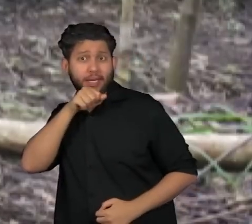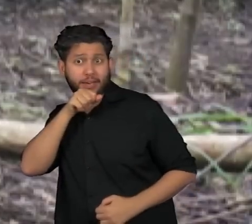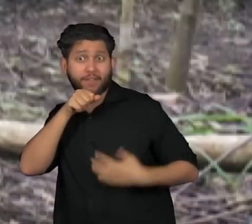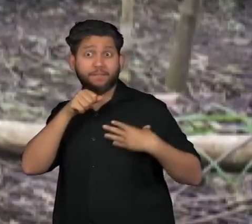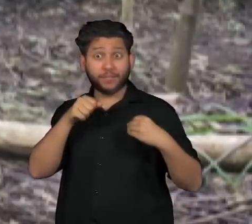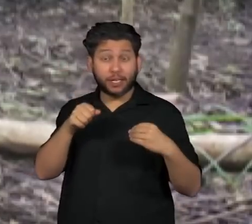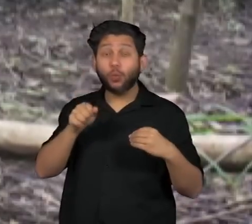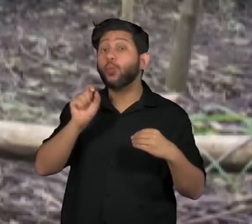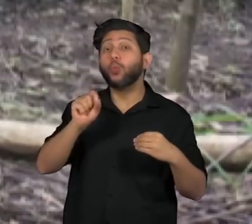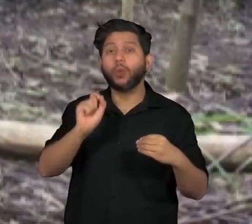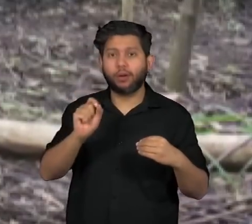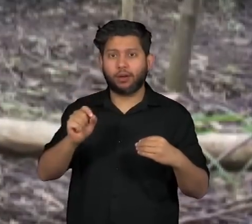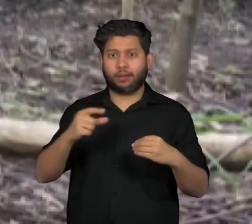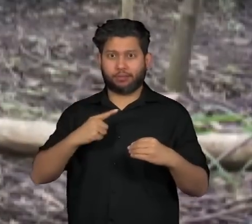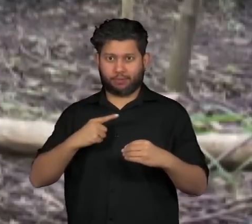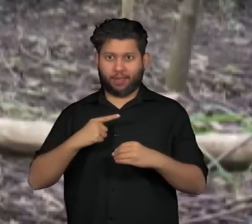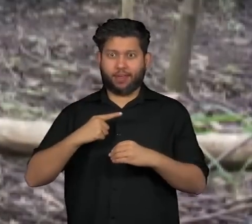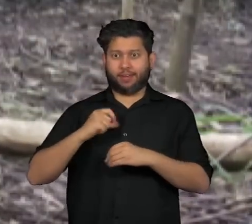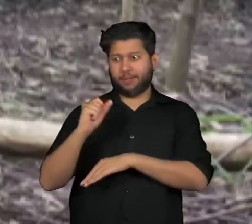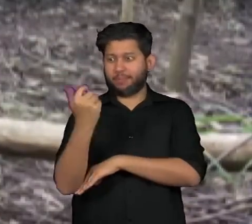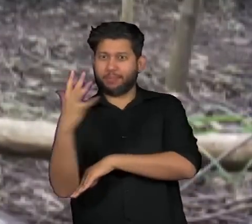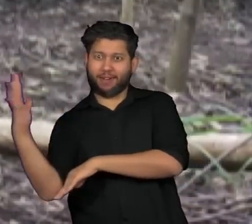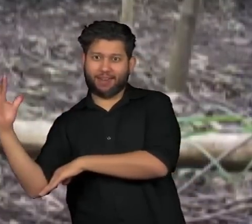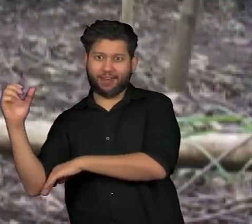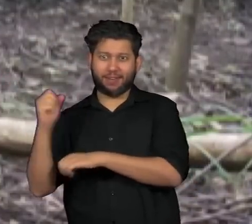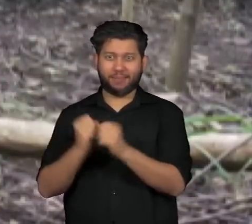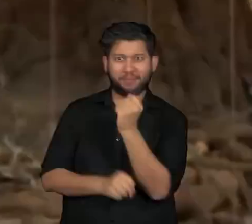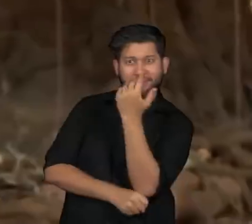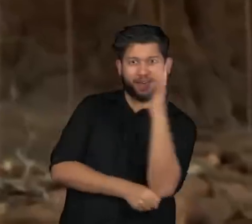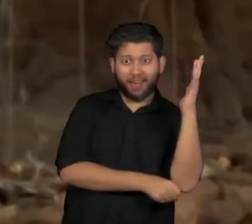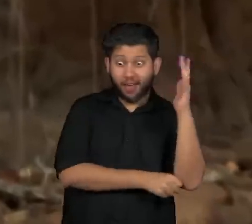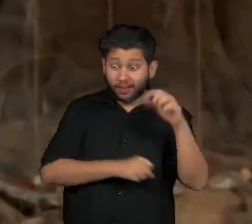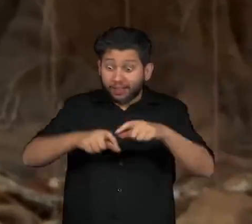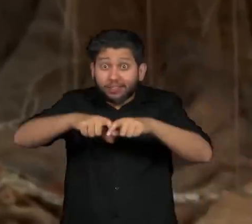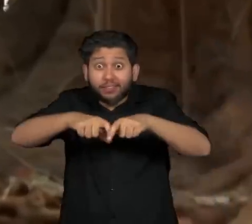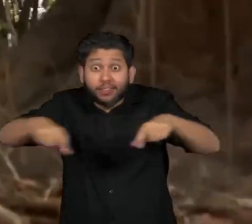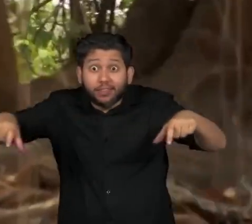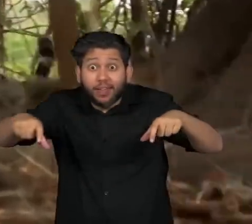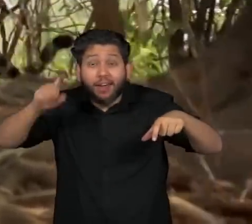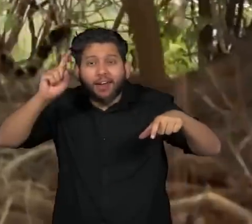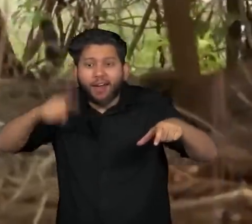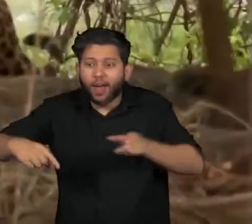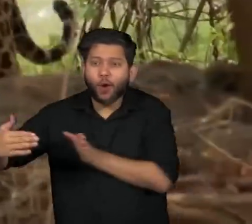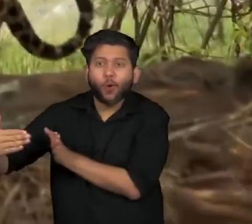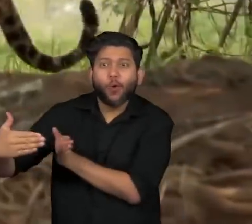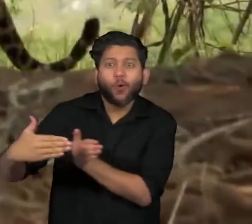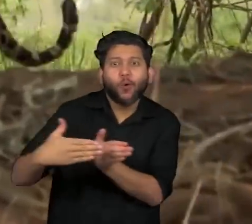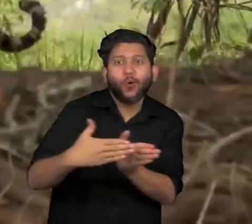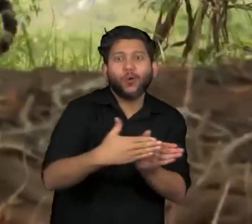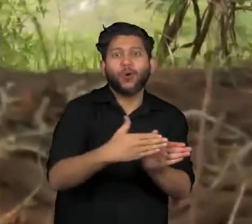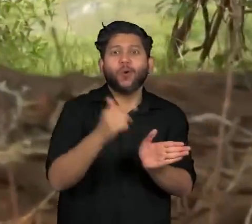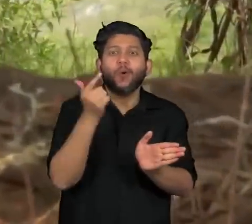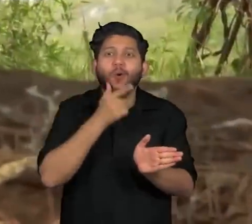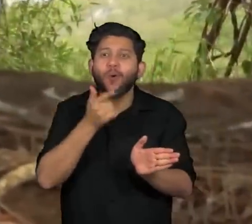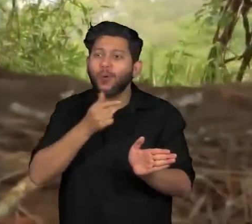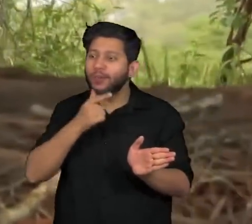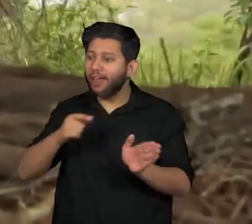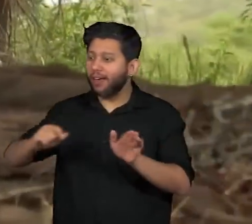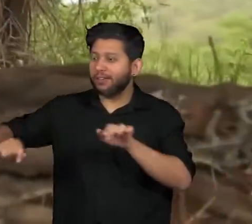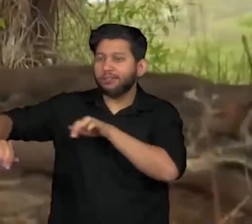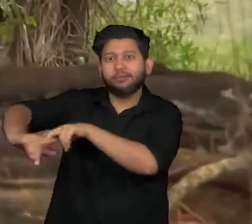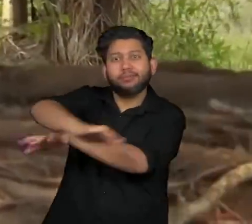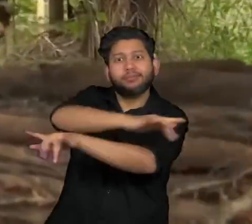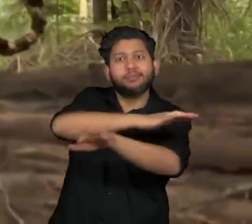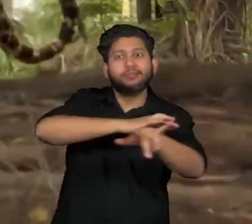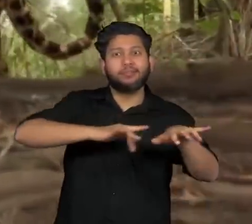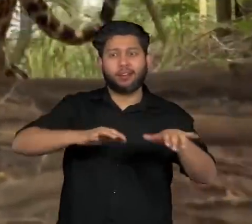corredor ecológico. Uma antiga fazenda que foi incorporada à reserva e que agora conecta áreas de mata